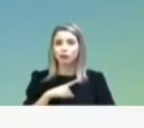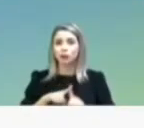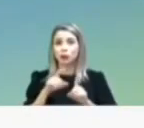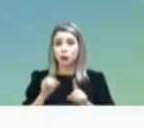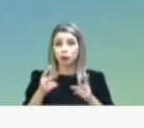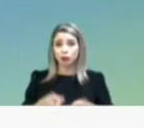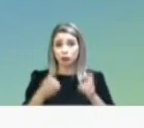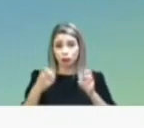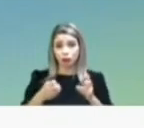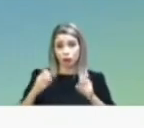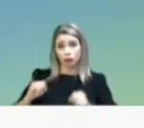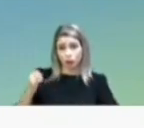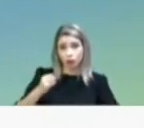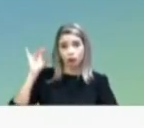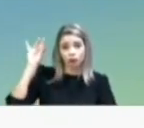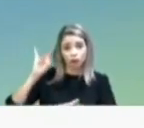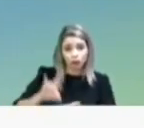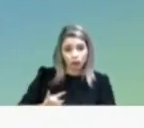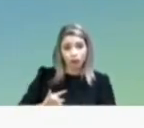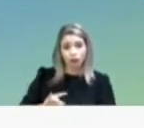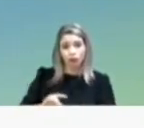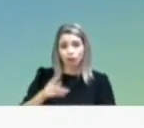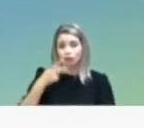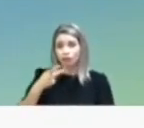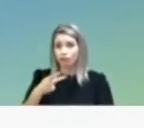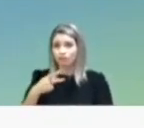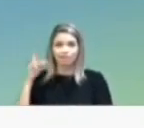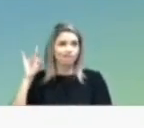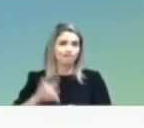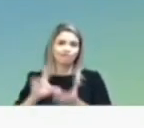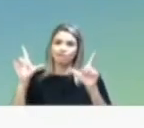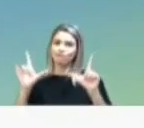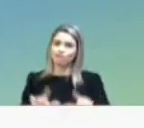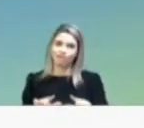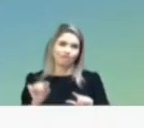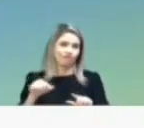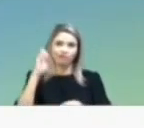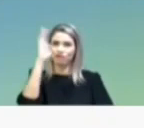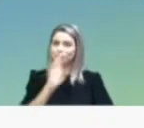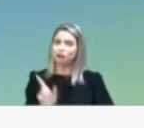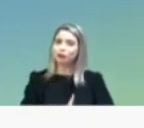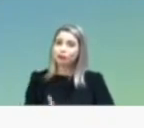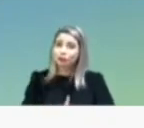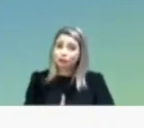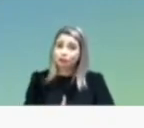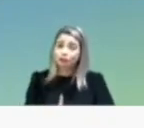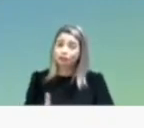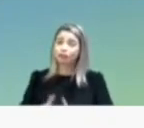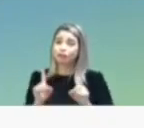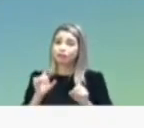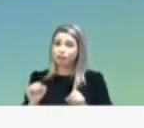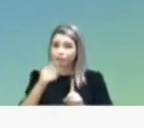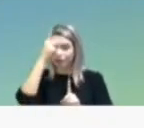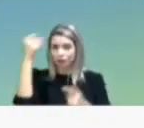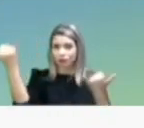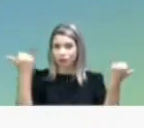gente olha a taxa de juros real e nominal eu vejo muita gente dizendo não essa taxa de juro Real não caiu no Brasil Brasil eh e se você faz